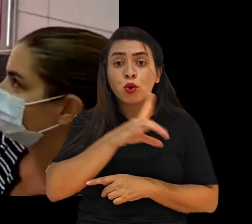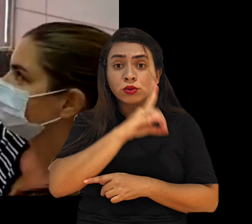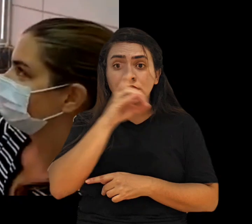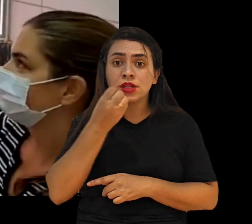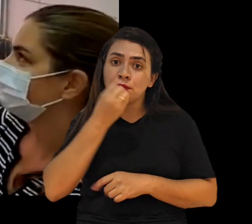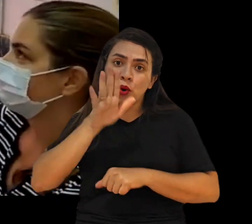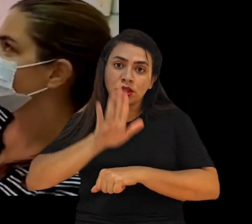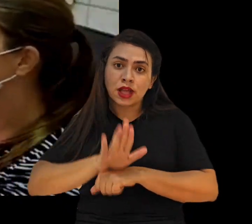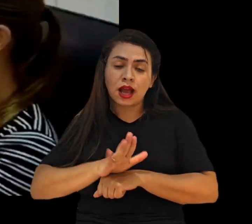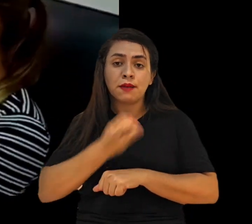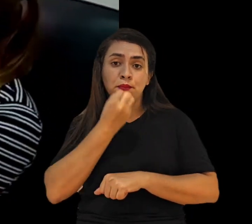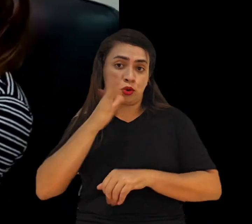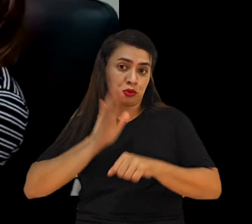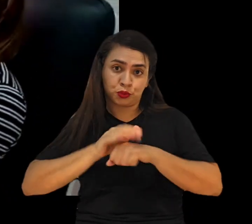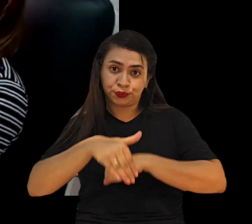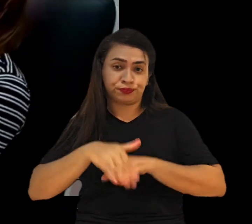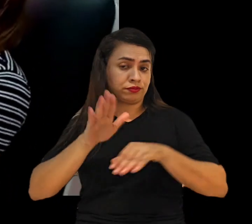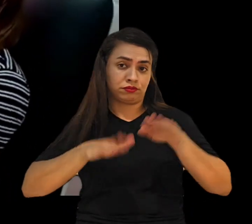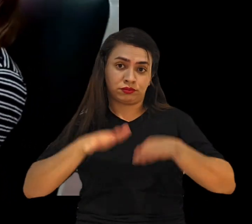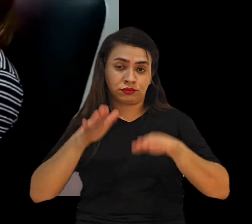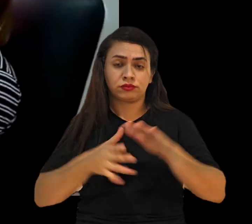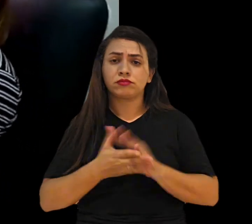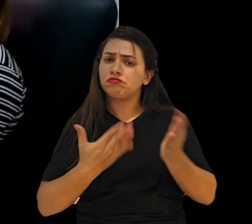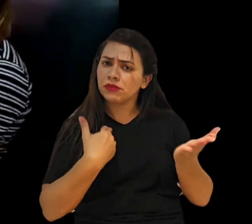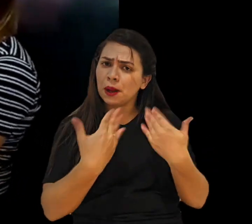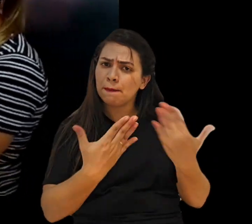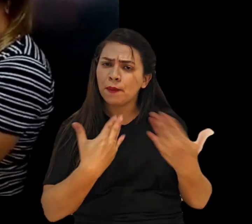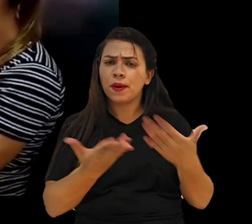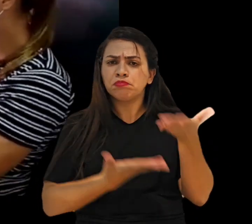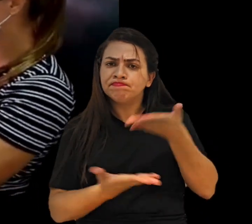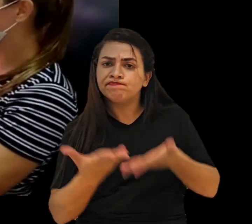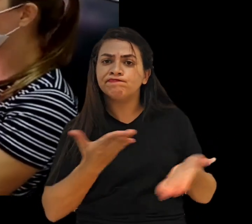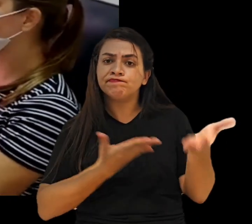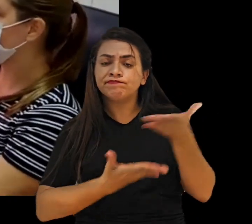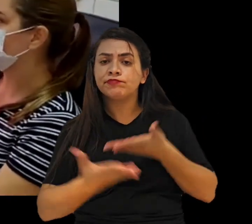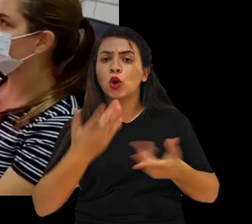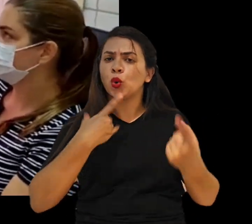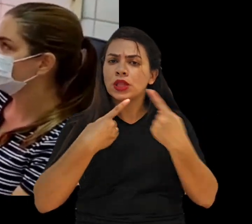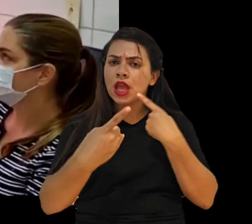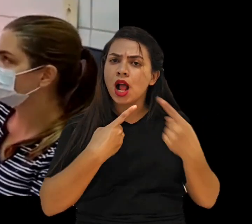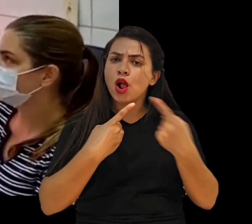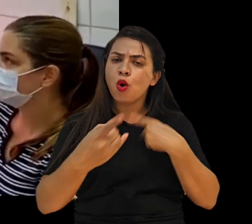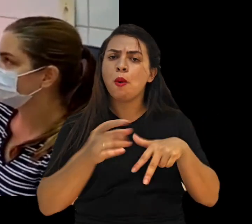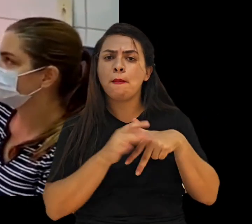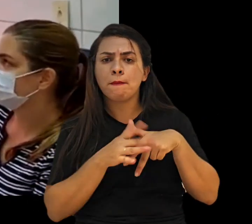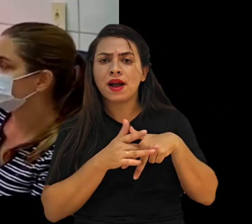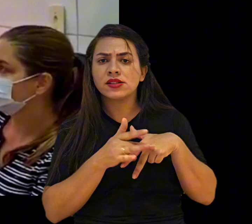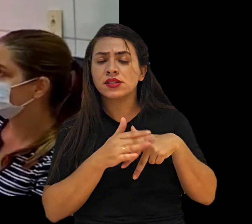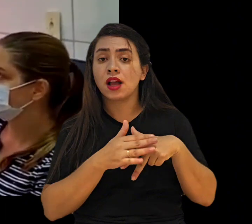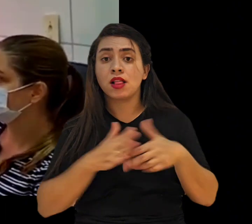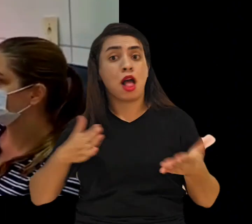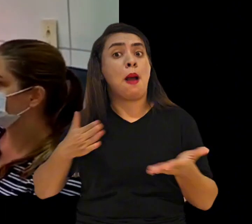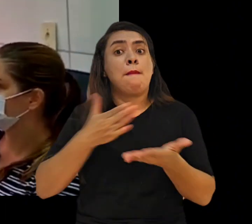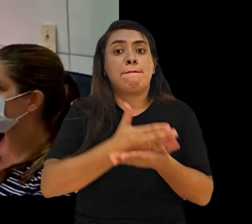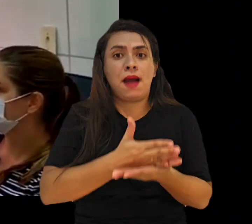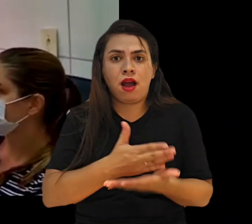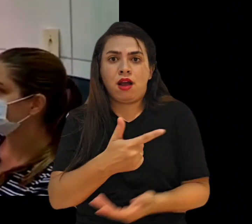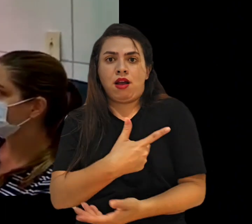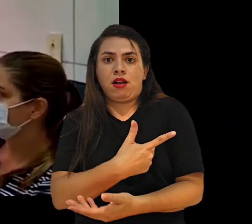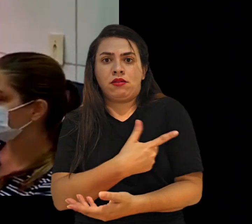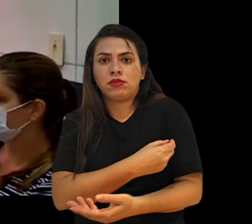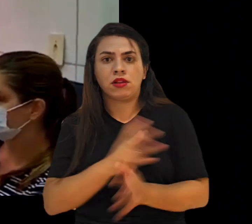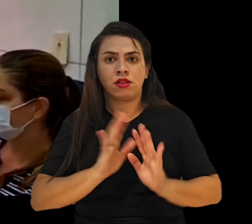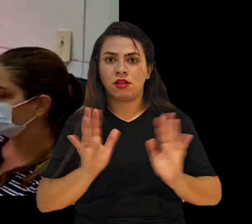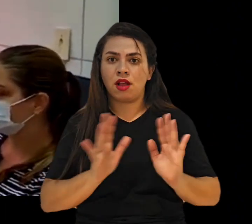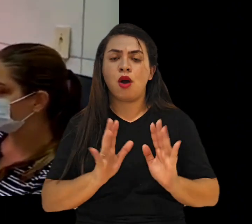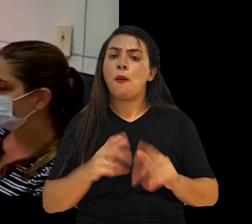boa noite para a pessoa, para fazer a coleta. Pergunta se ela está bem, conversa com ela. Não adianta só a gente chegar e coletar